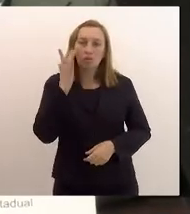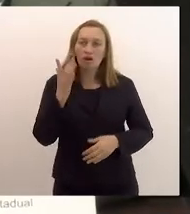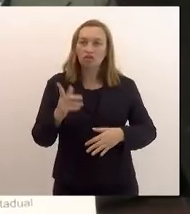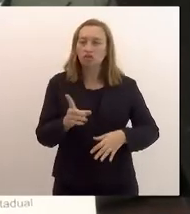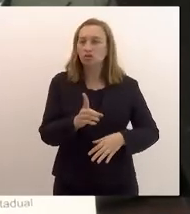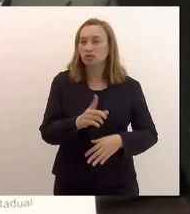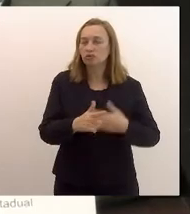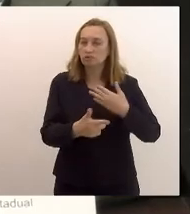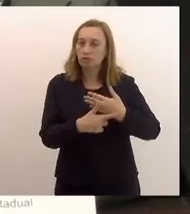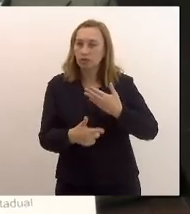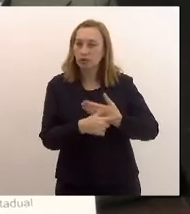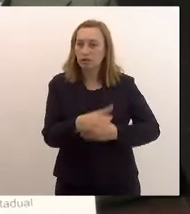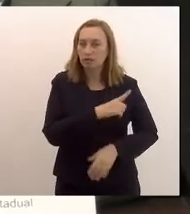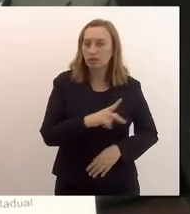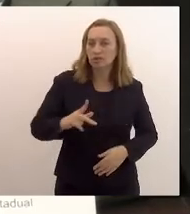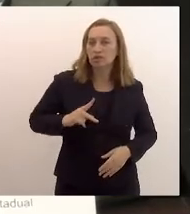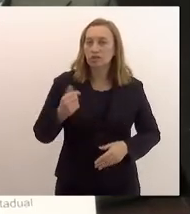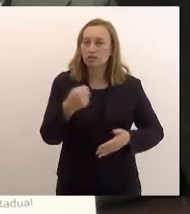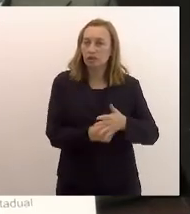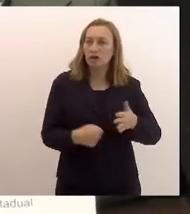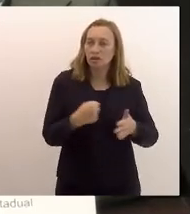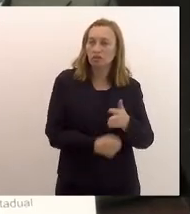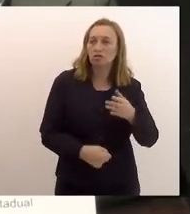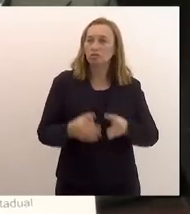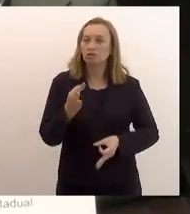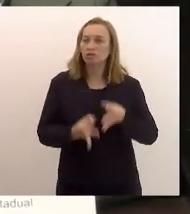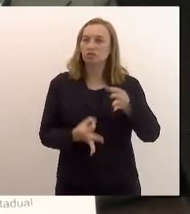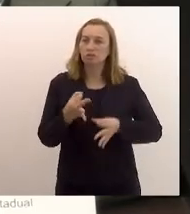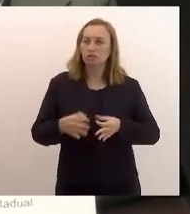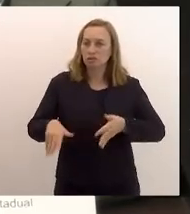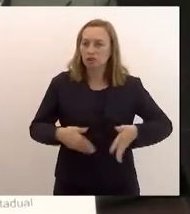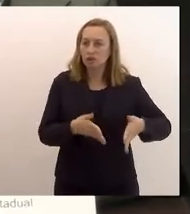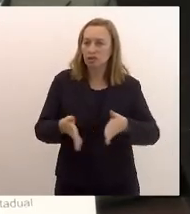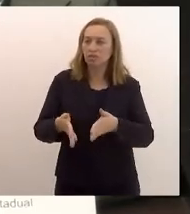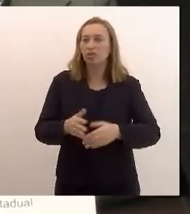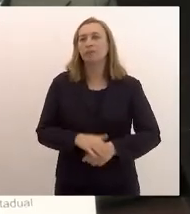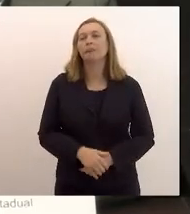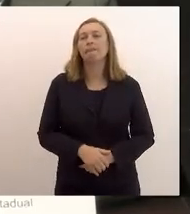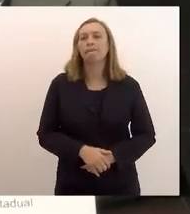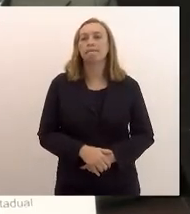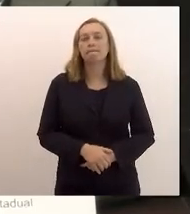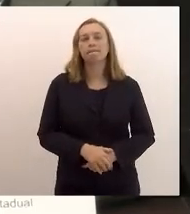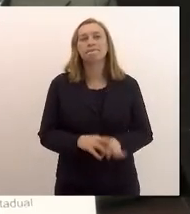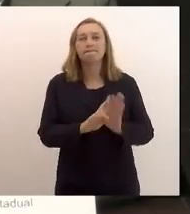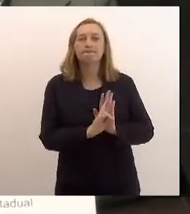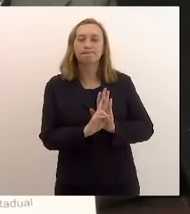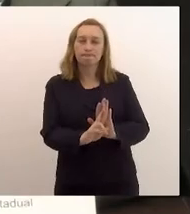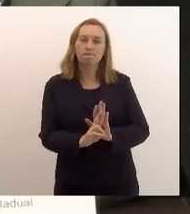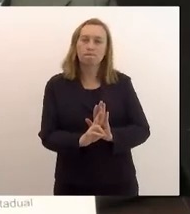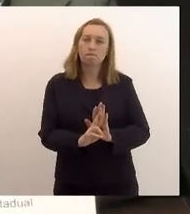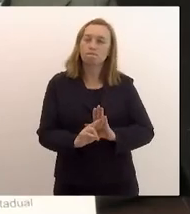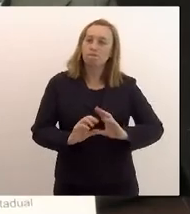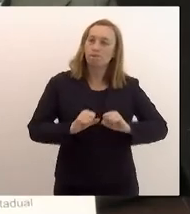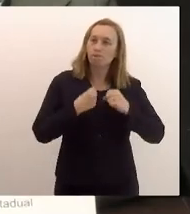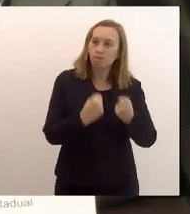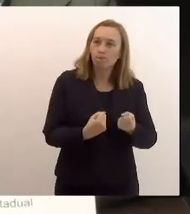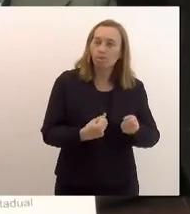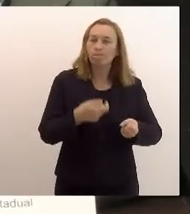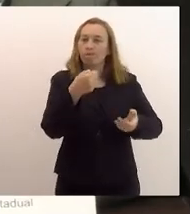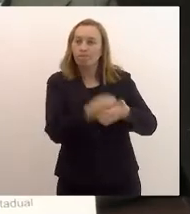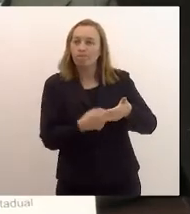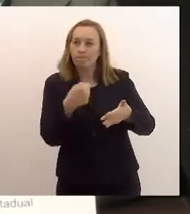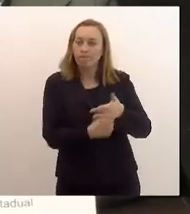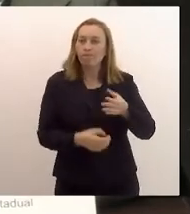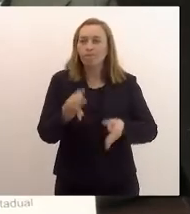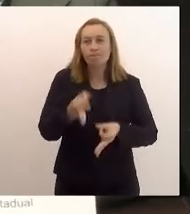papel da Defensoria na luta por justiça é nessa direção a representar defender lutar